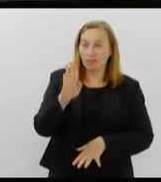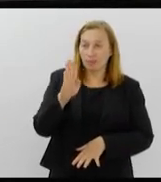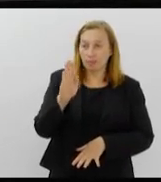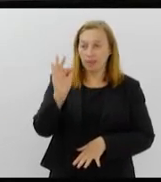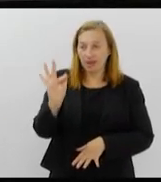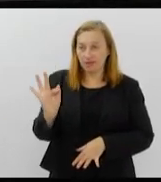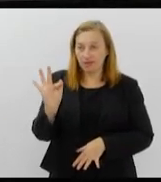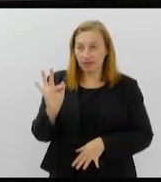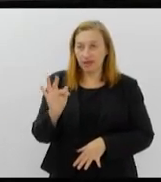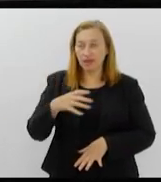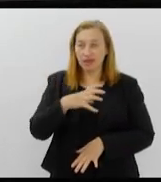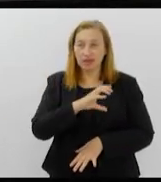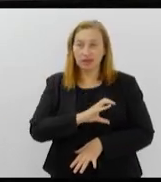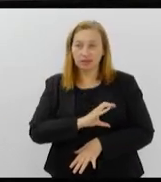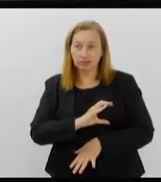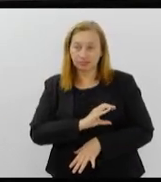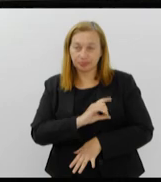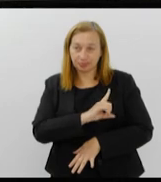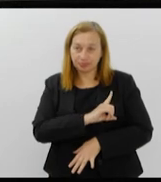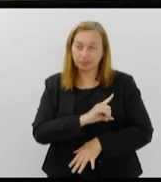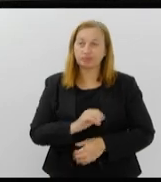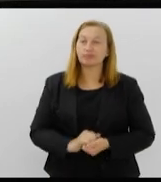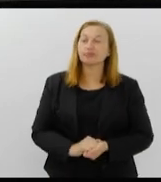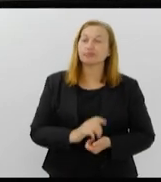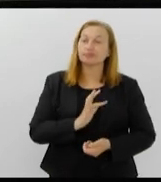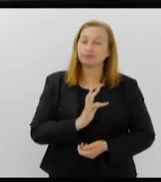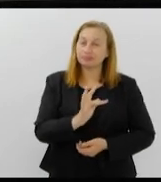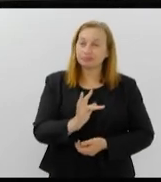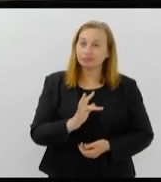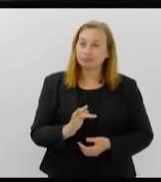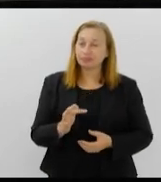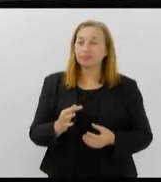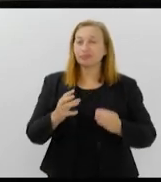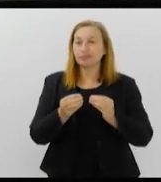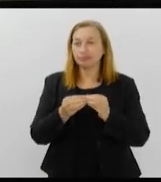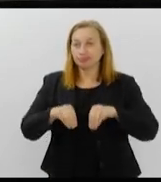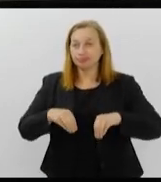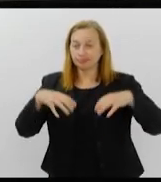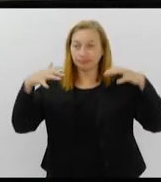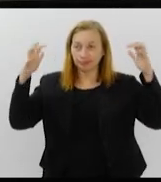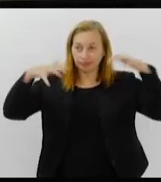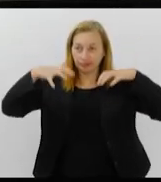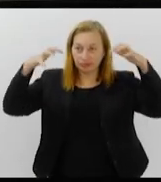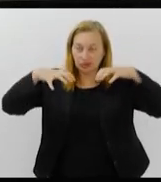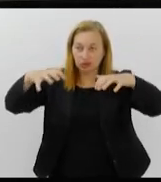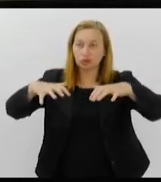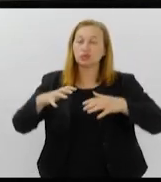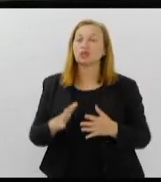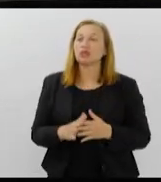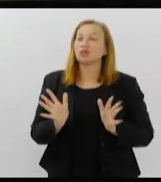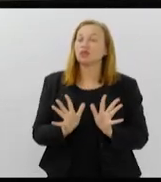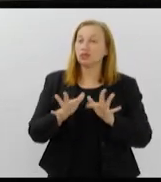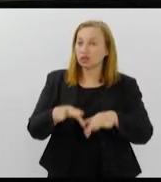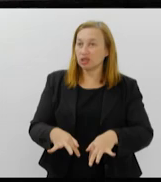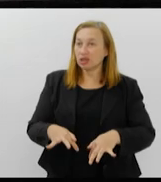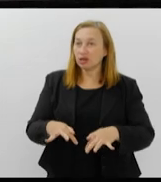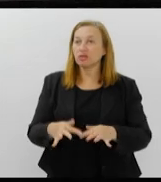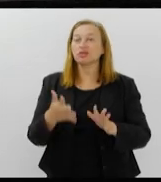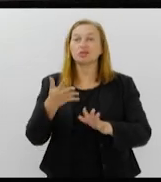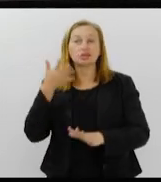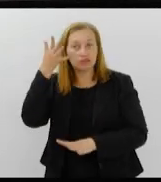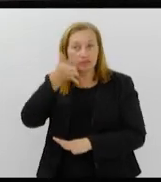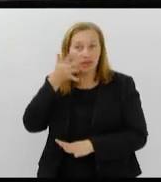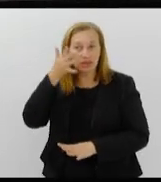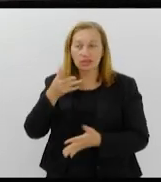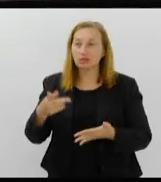para falar do acesso à água na Baixada Fluminense e dos desastres socioambientais. Ao final dessas oitivas regionais, que